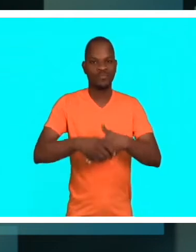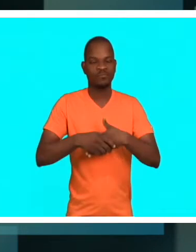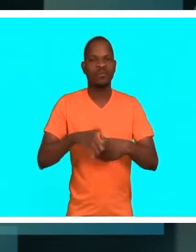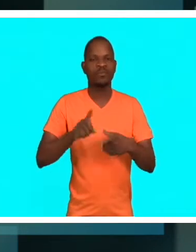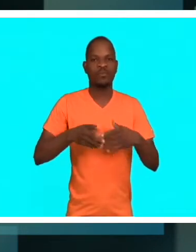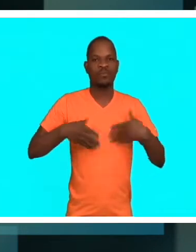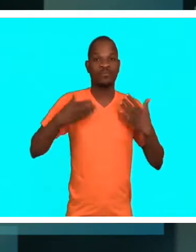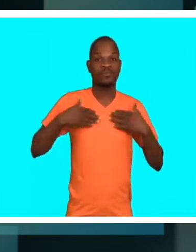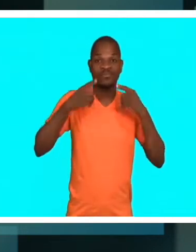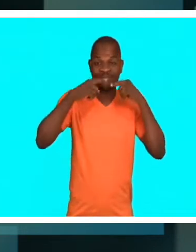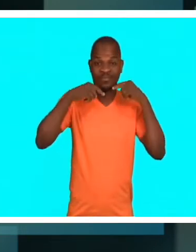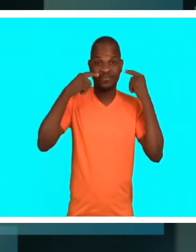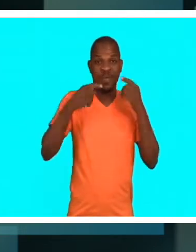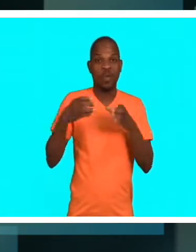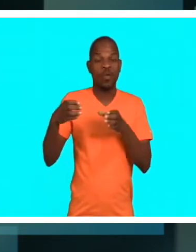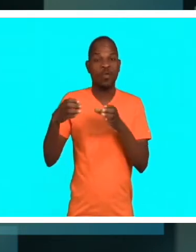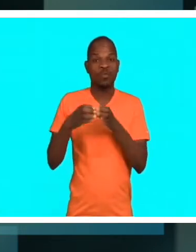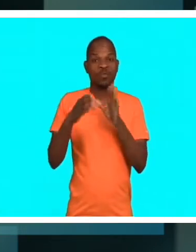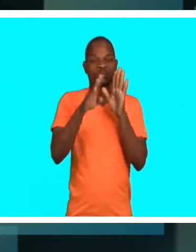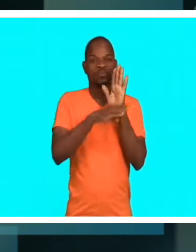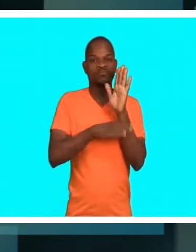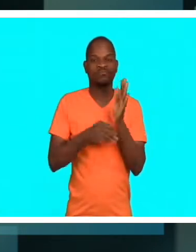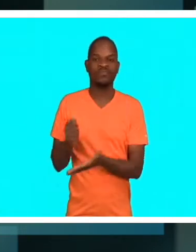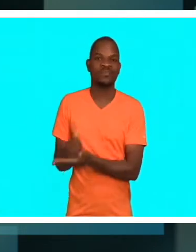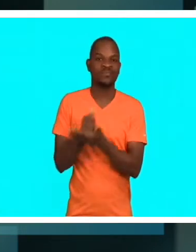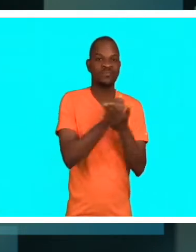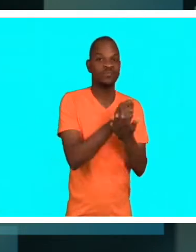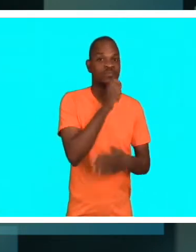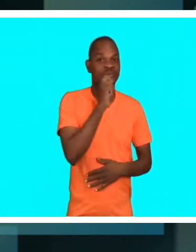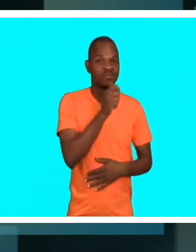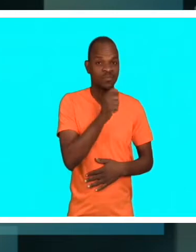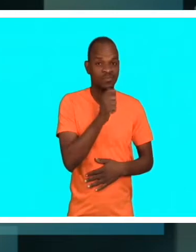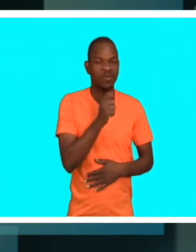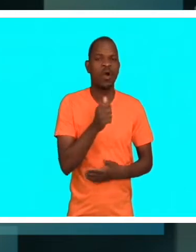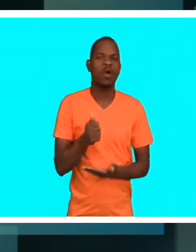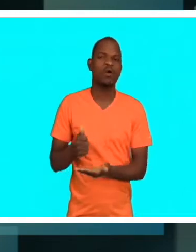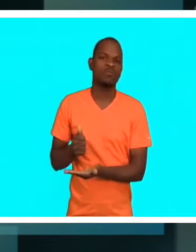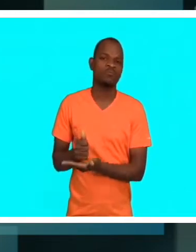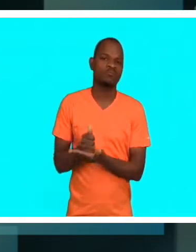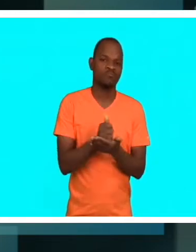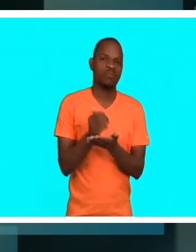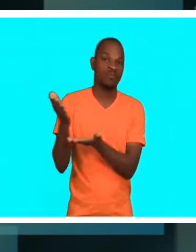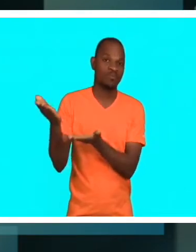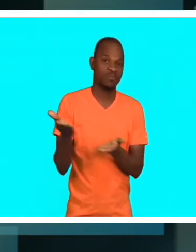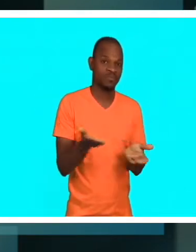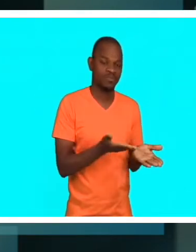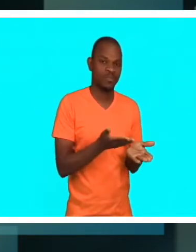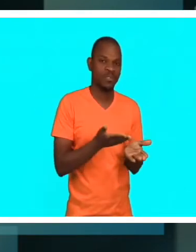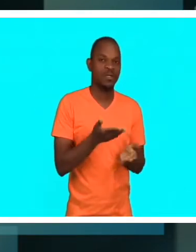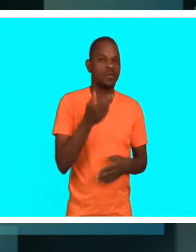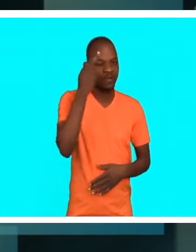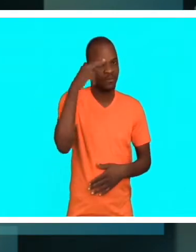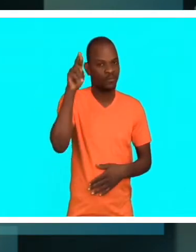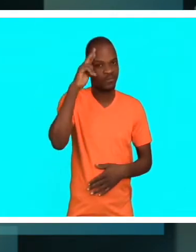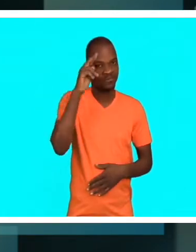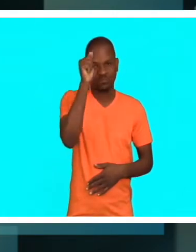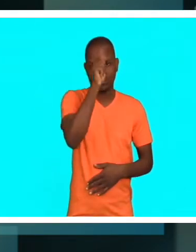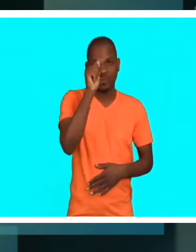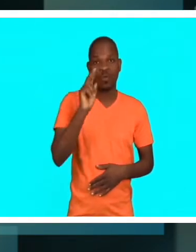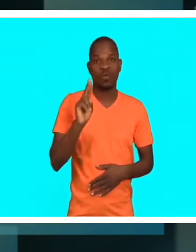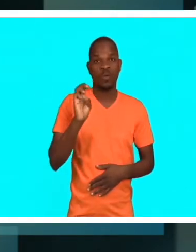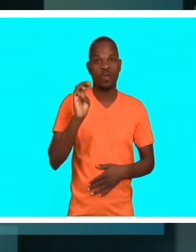Entre apertos de mão e sorrisos, a equipa do Programa para o Fortalecimento da Mídia dava as boas-vindas ao reitor